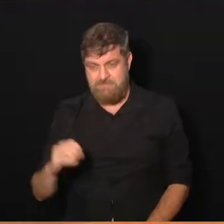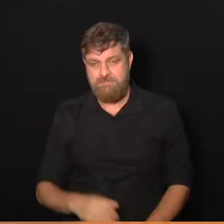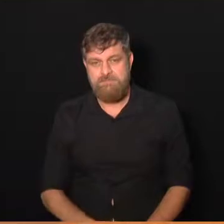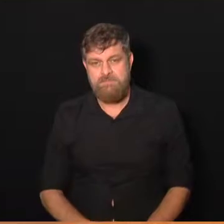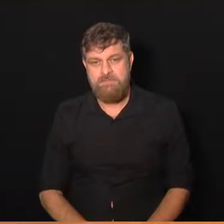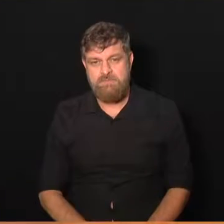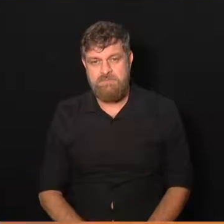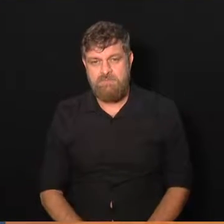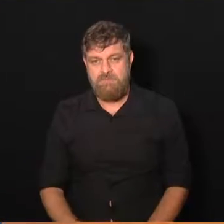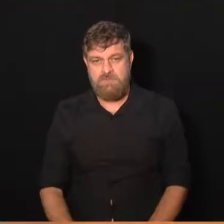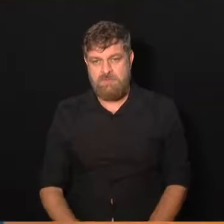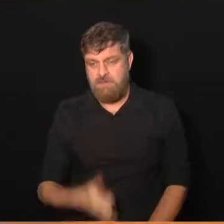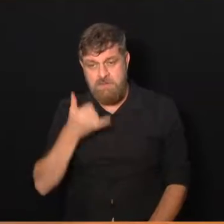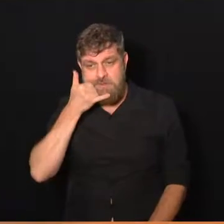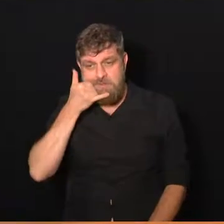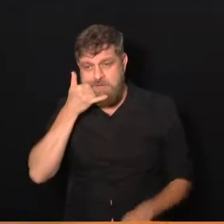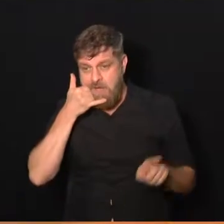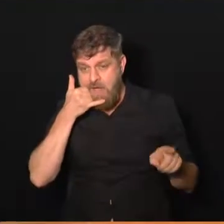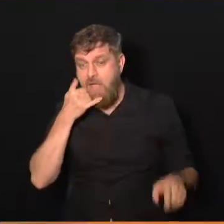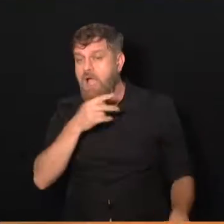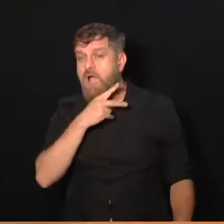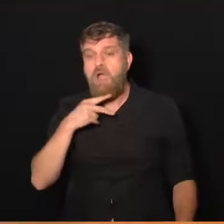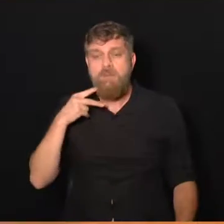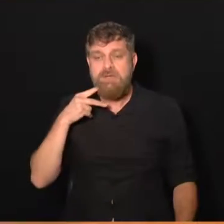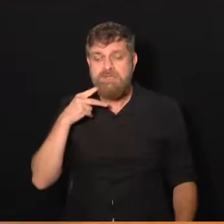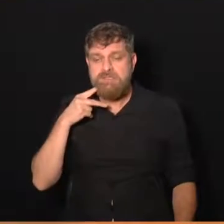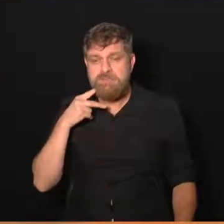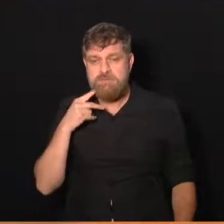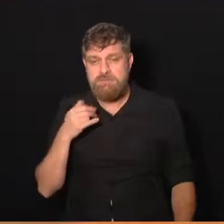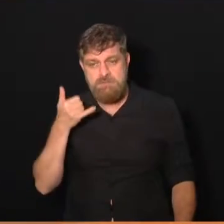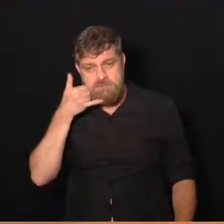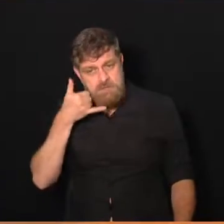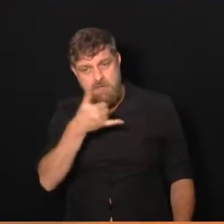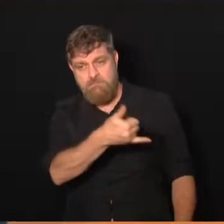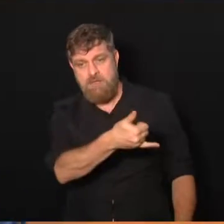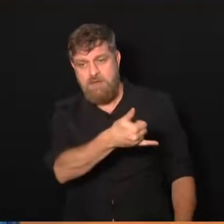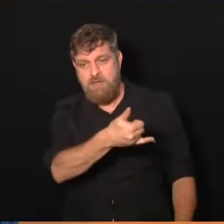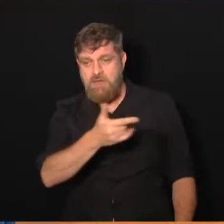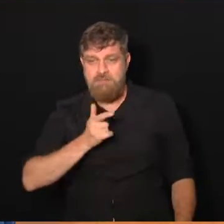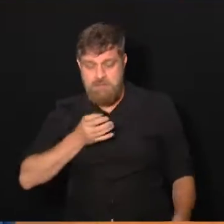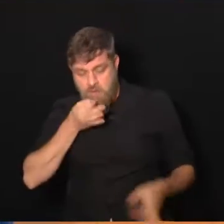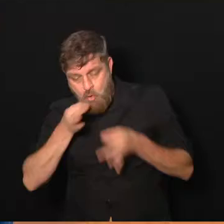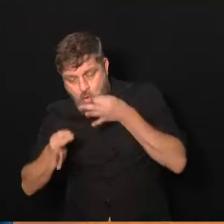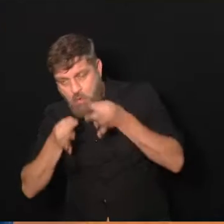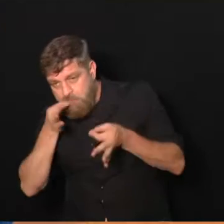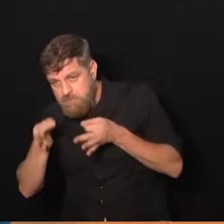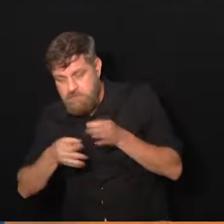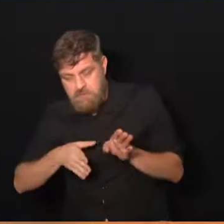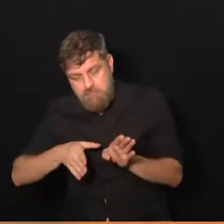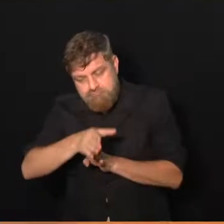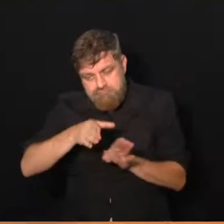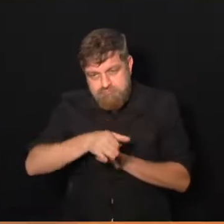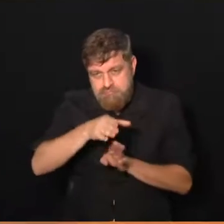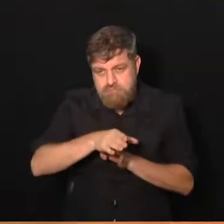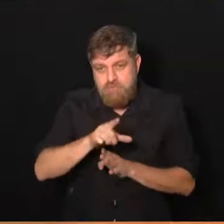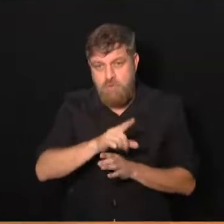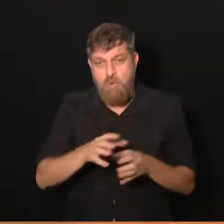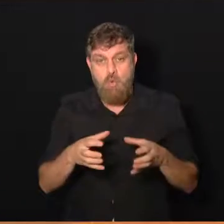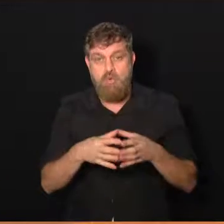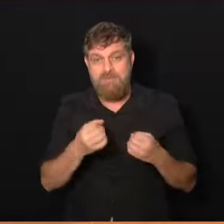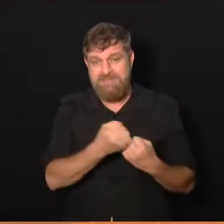3736-1300, ligar direto no seu gabinete, né, 360, e dizer, olha, eu tenho uma sugestão X, Y, Z, a assessoria do vereador